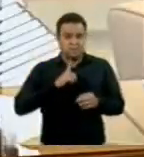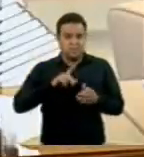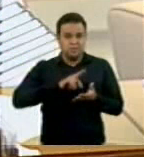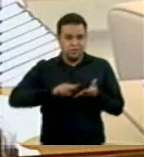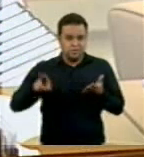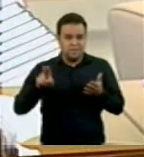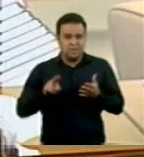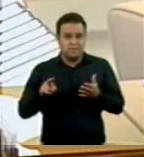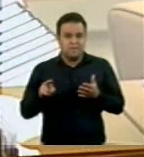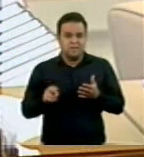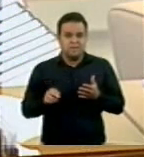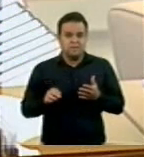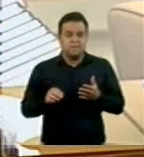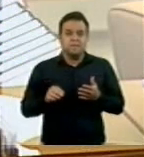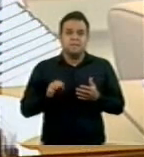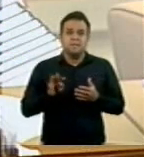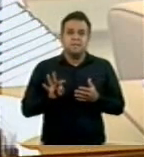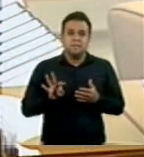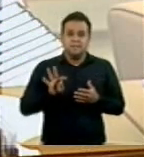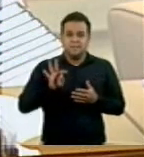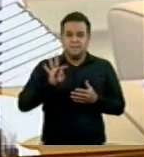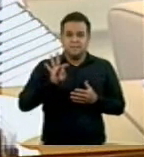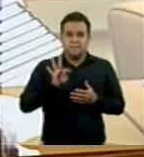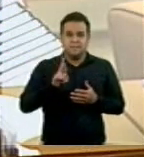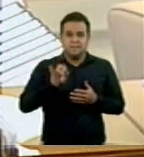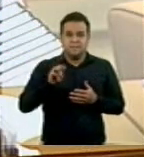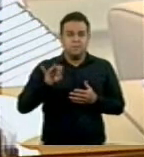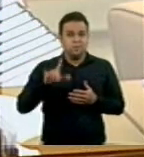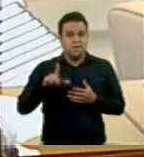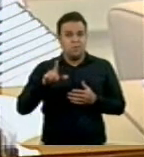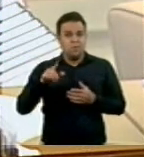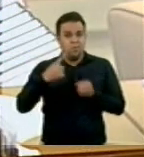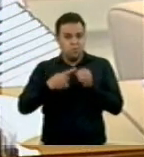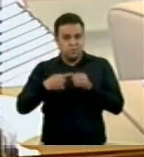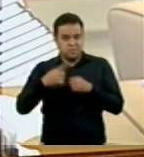Tribunal de Contas dos Municípios, está para quarta-feira, não? Terça-feira.